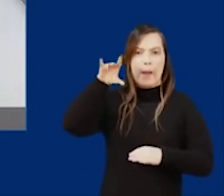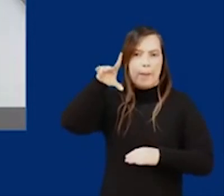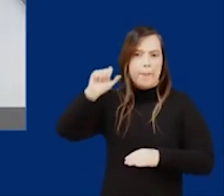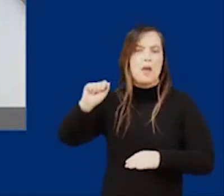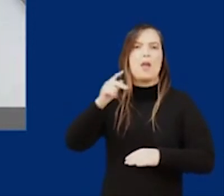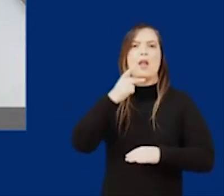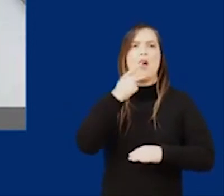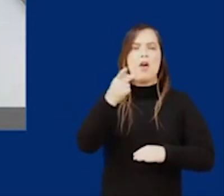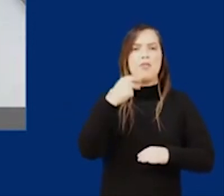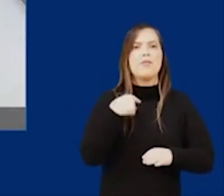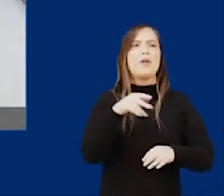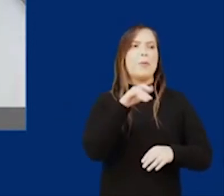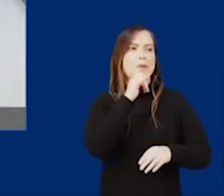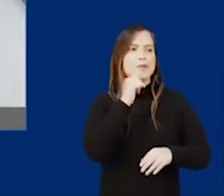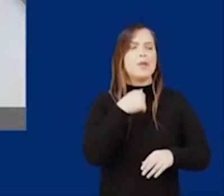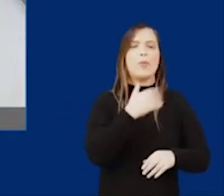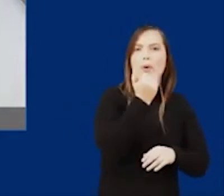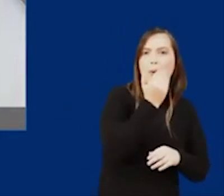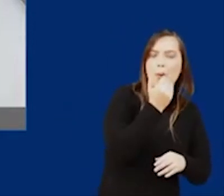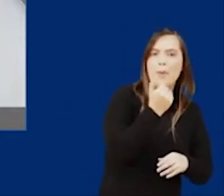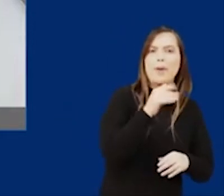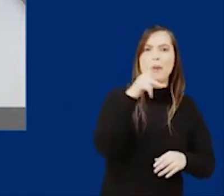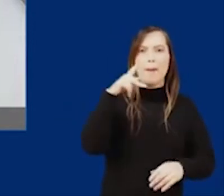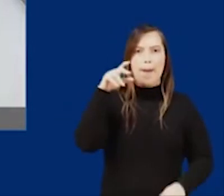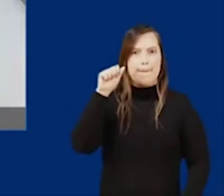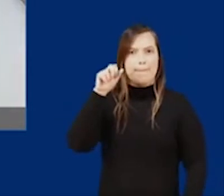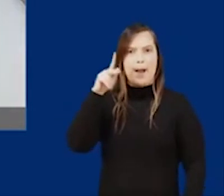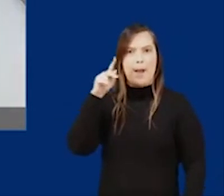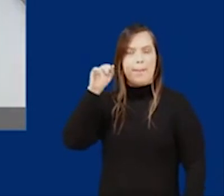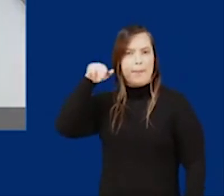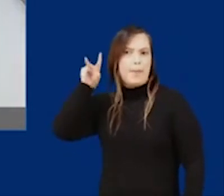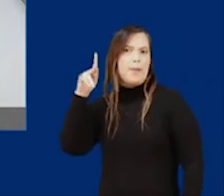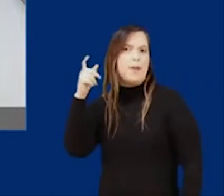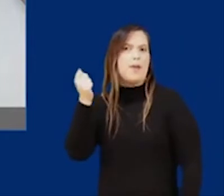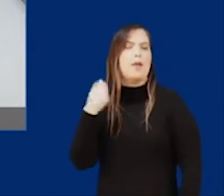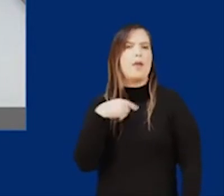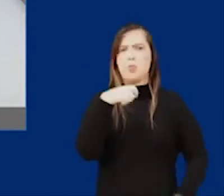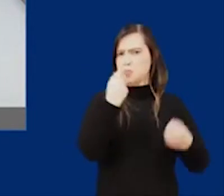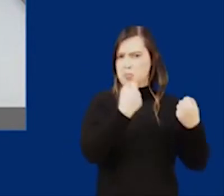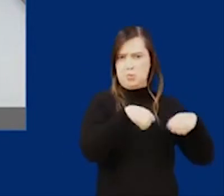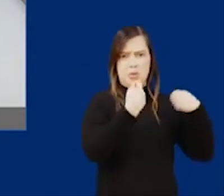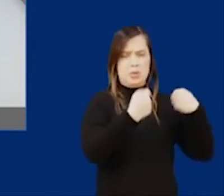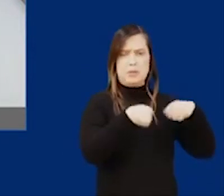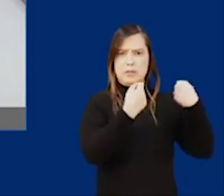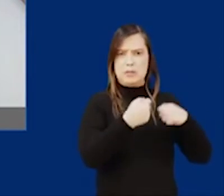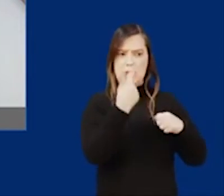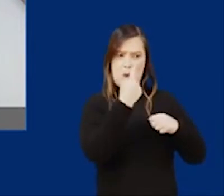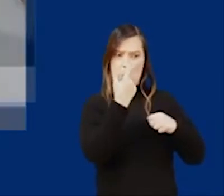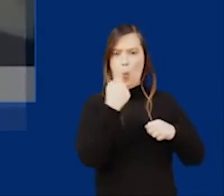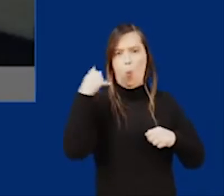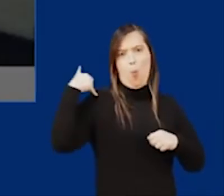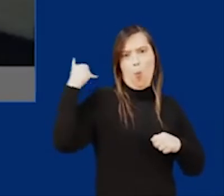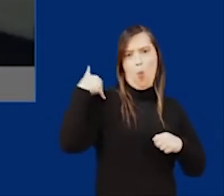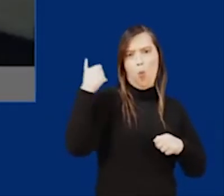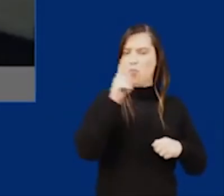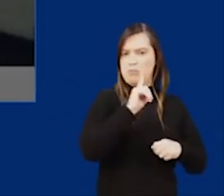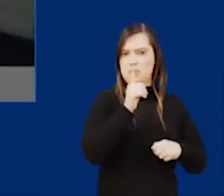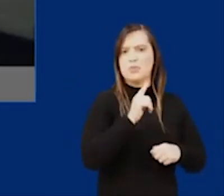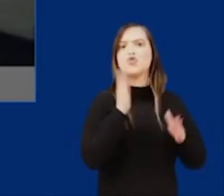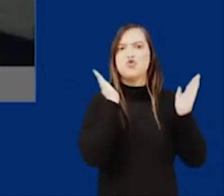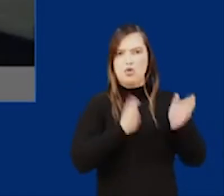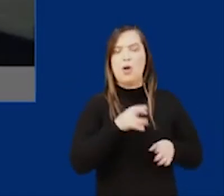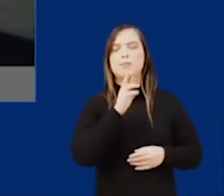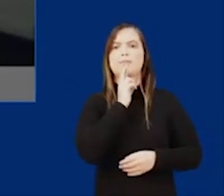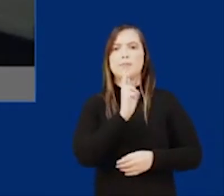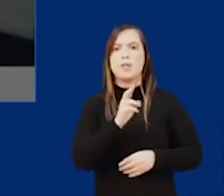ela falou do chás das papinhas, a Inês já falou, né, da questão do que não é necessário, né, até 1 ano, então acho que já foi respondido, mas